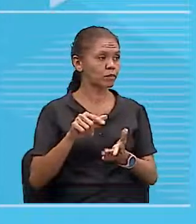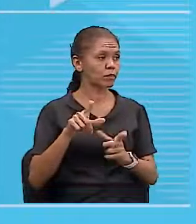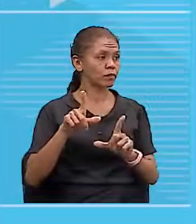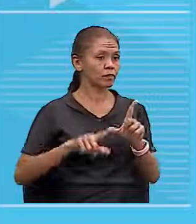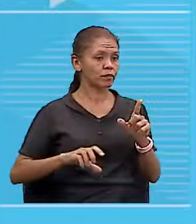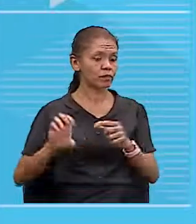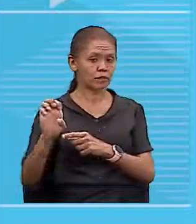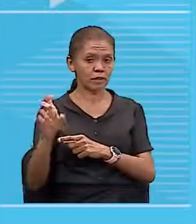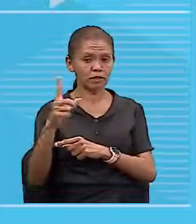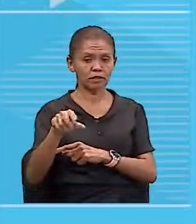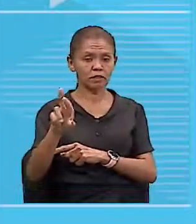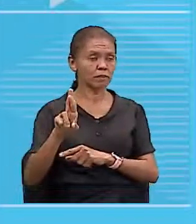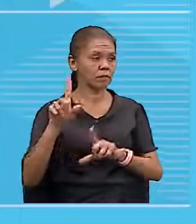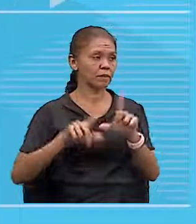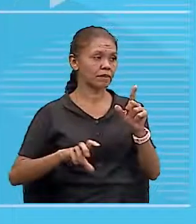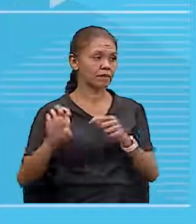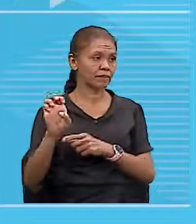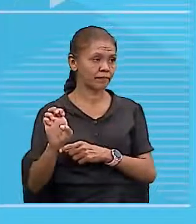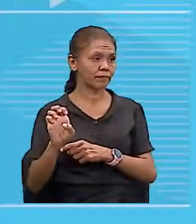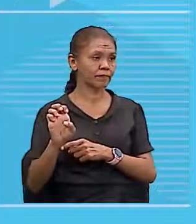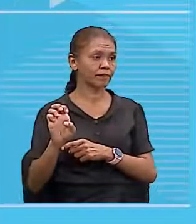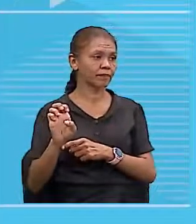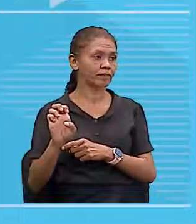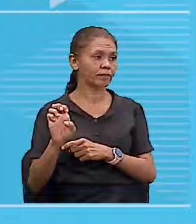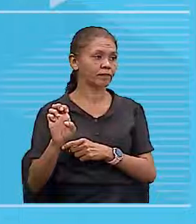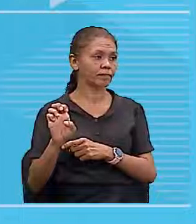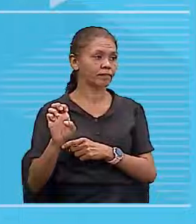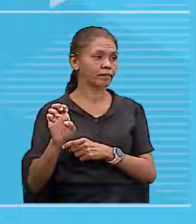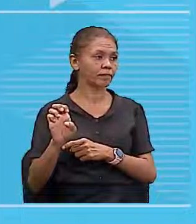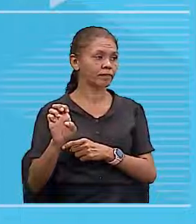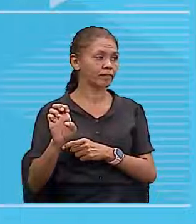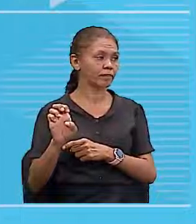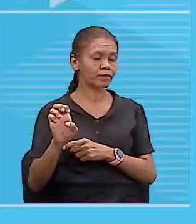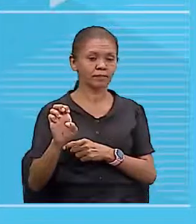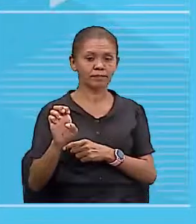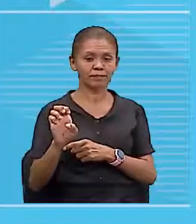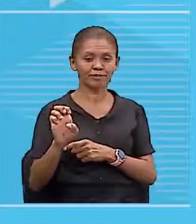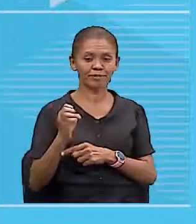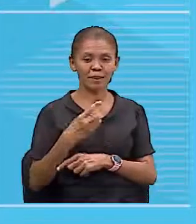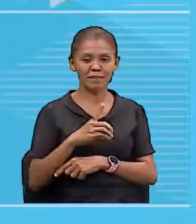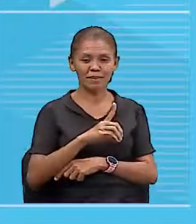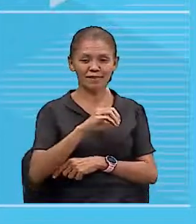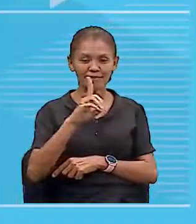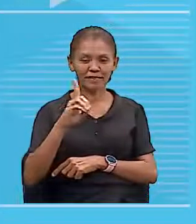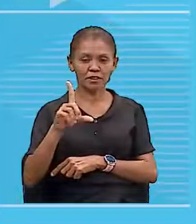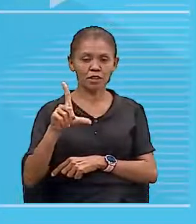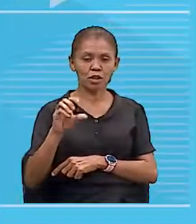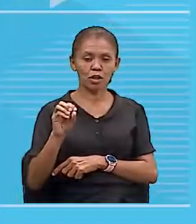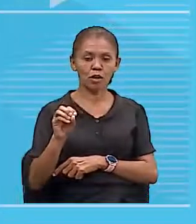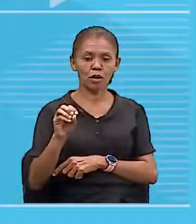e que vocês marcaram como fosse a correta Bom dia Lorraine Bom Dia